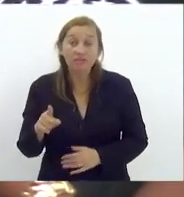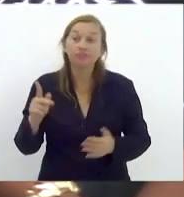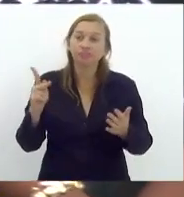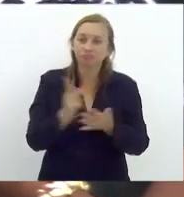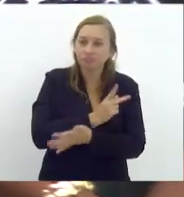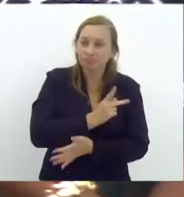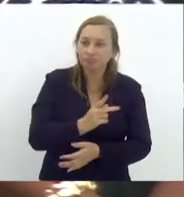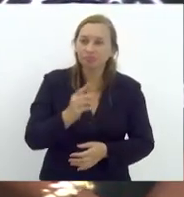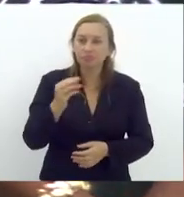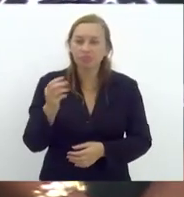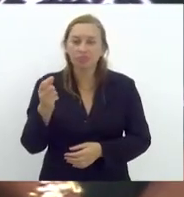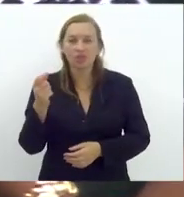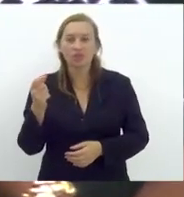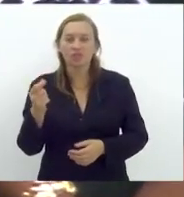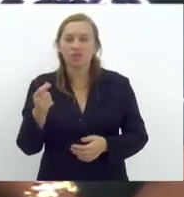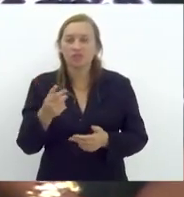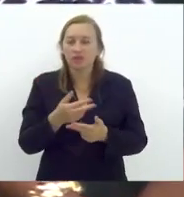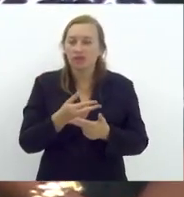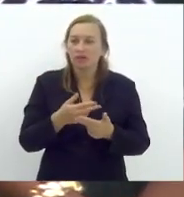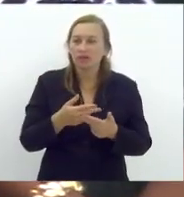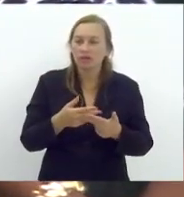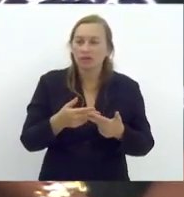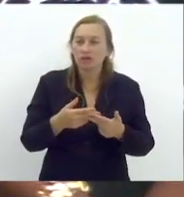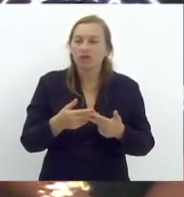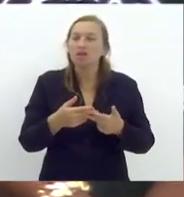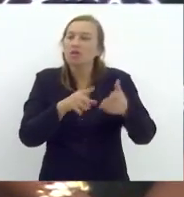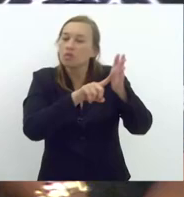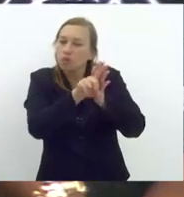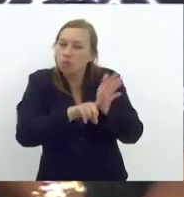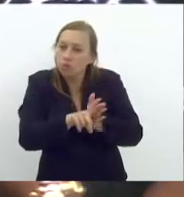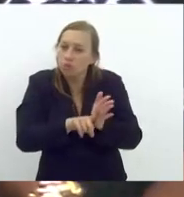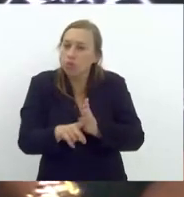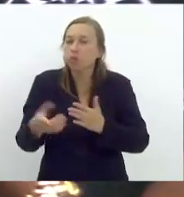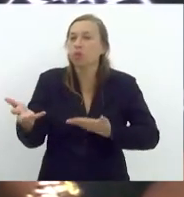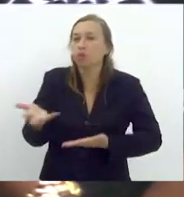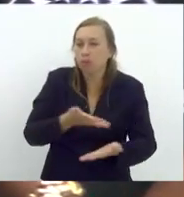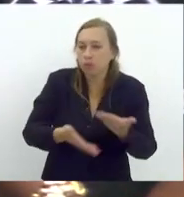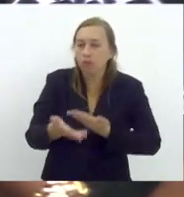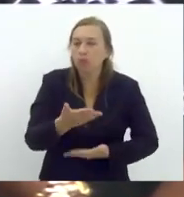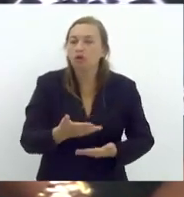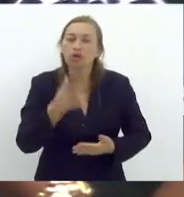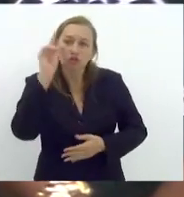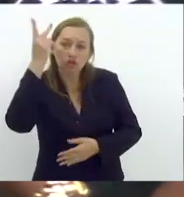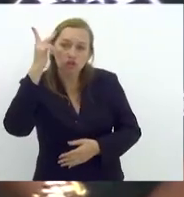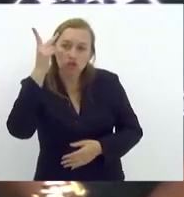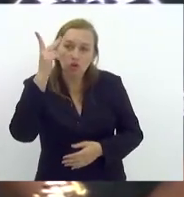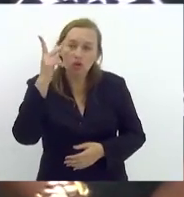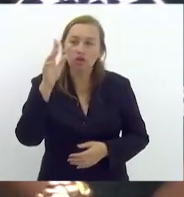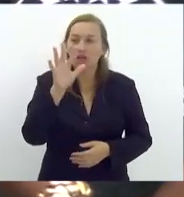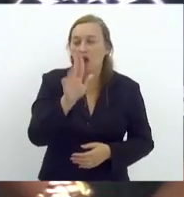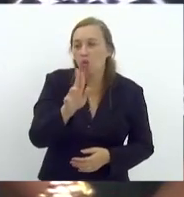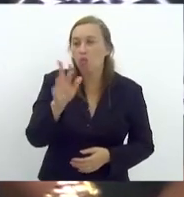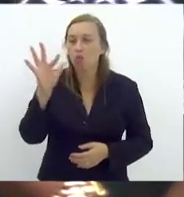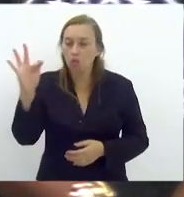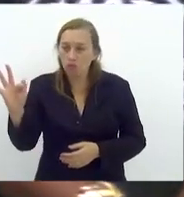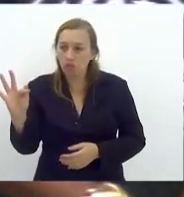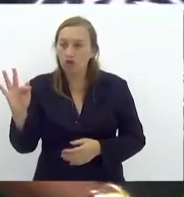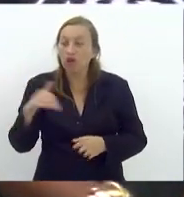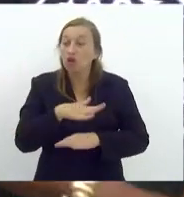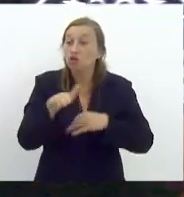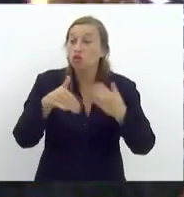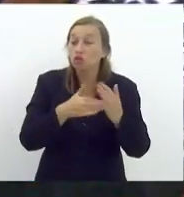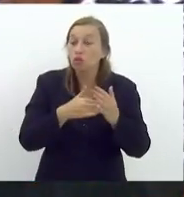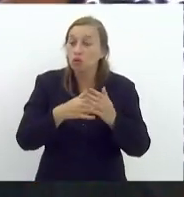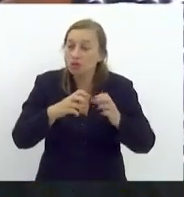acontecendo Memorial de ocorrências em parceria com pesquisadores do curso de história da UFF que é uma história que tá catalogando todas as